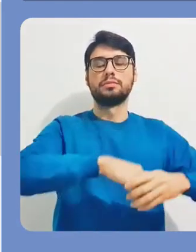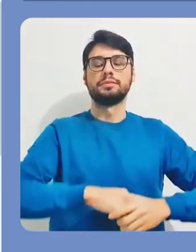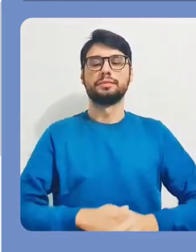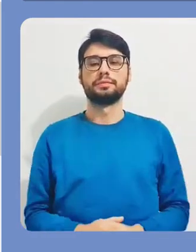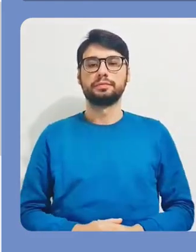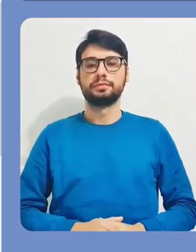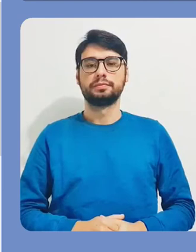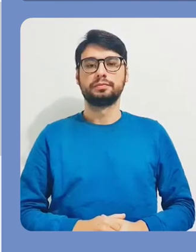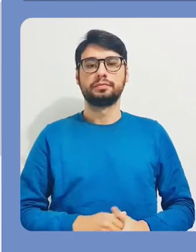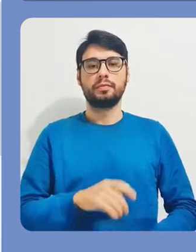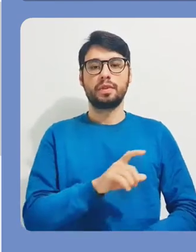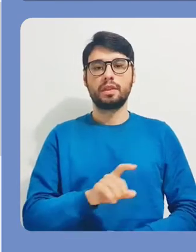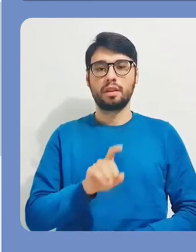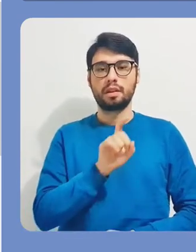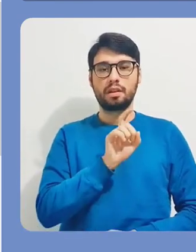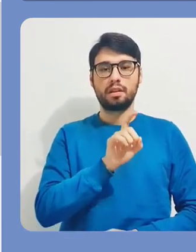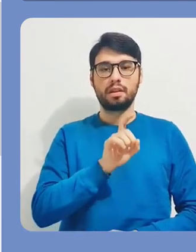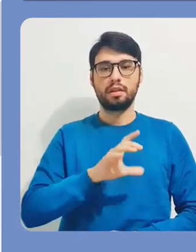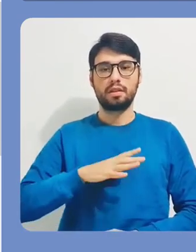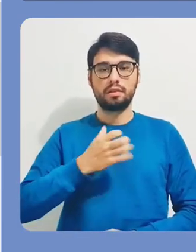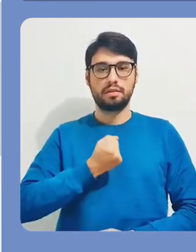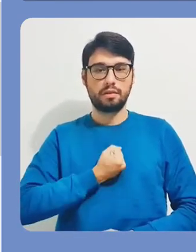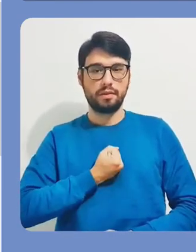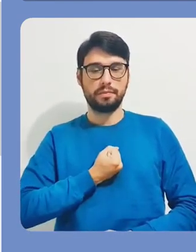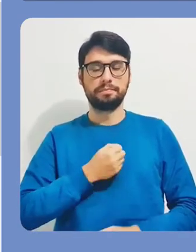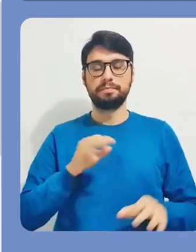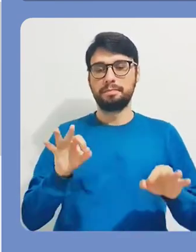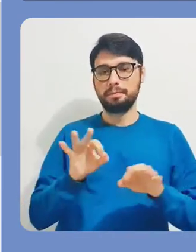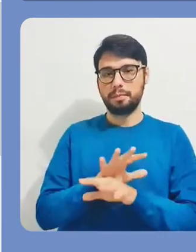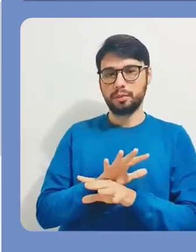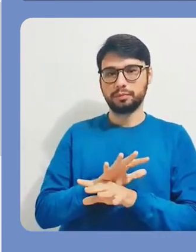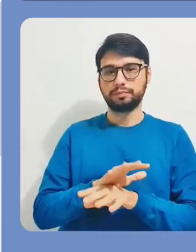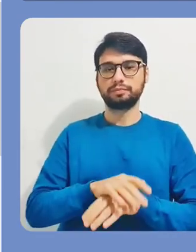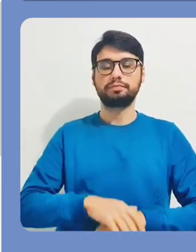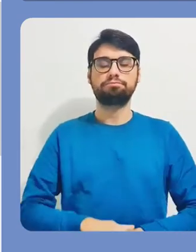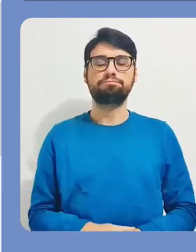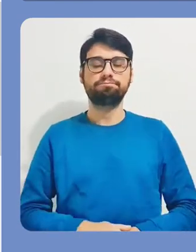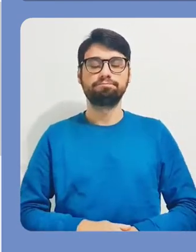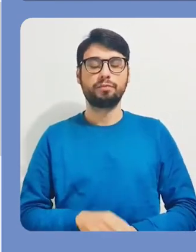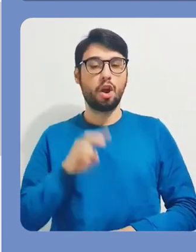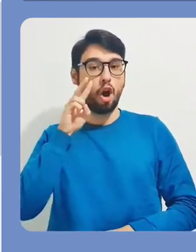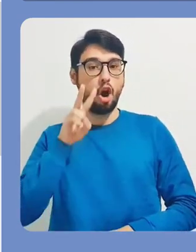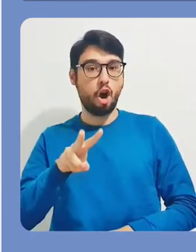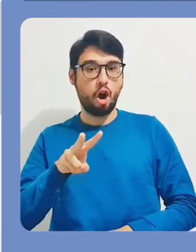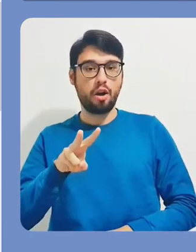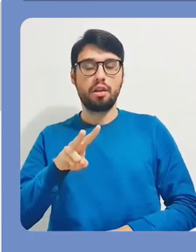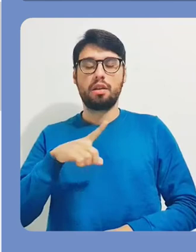de informações nos quais eu vinculei aquelas páginas. Clico em salvar.